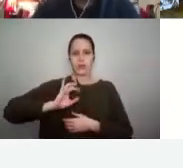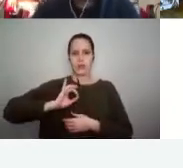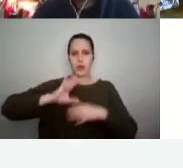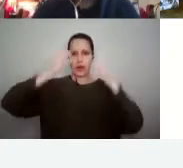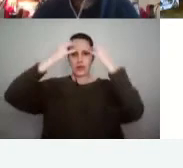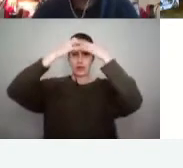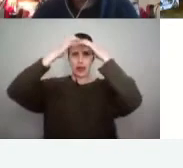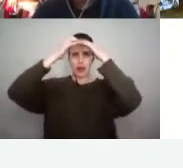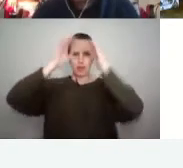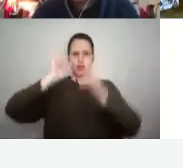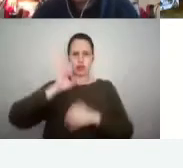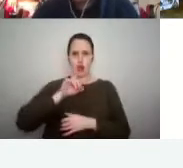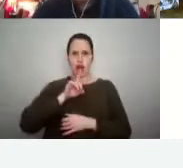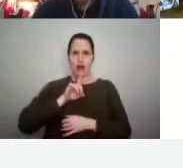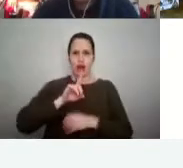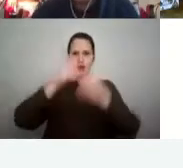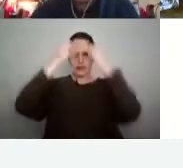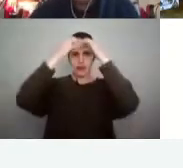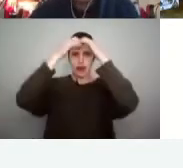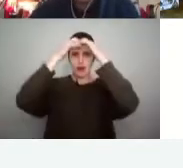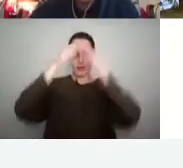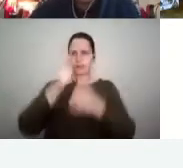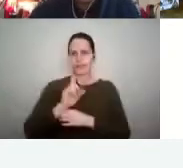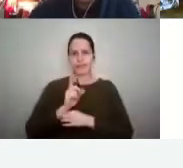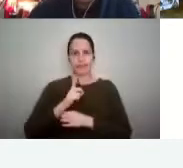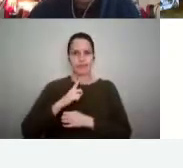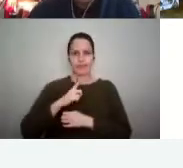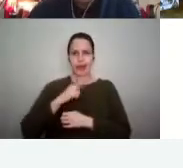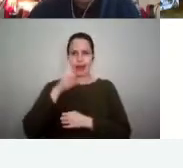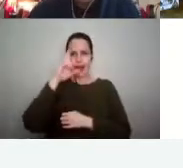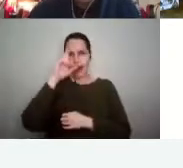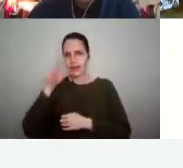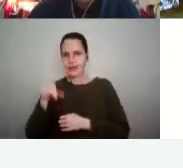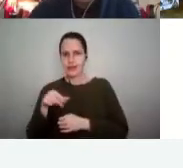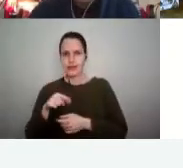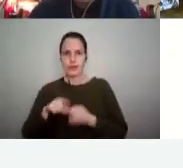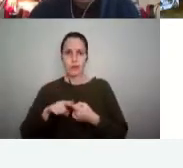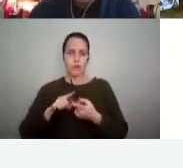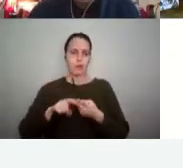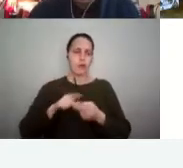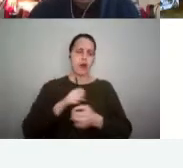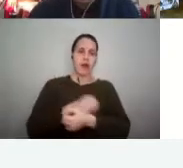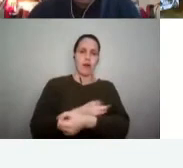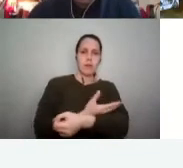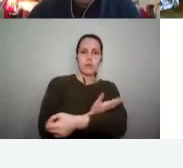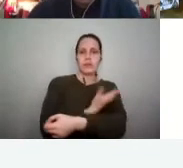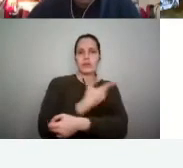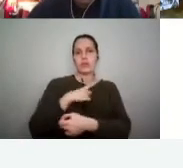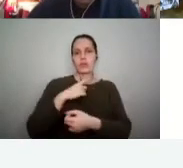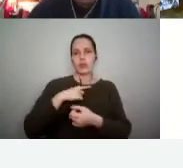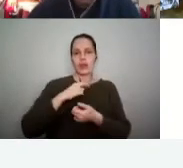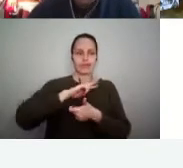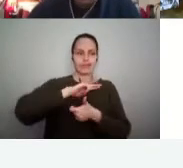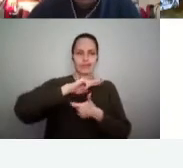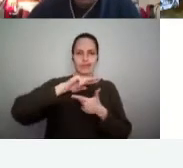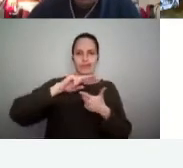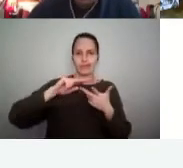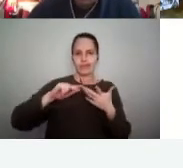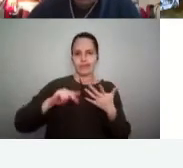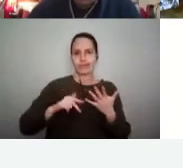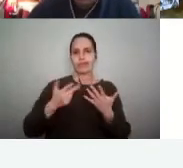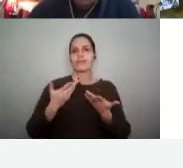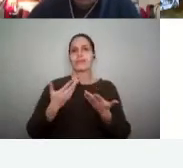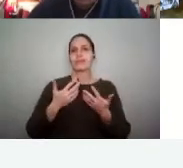ele é razão, ele tem outras condições objetivas para que ele aprenda. E se essas condições não